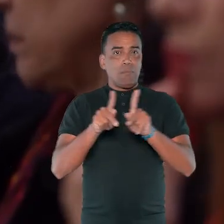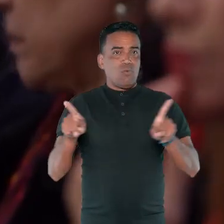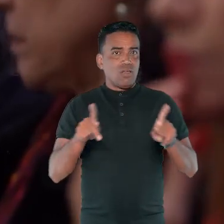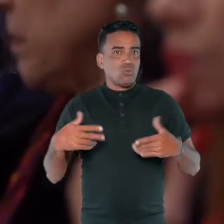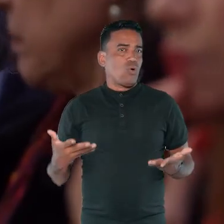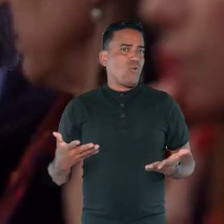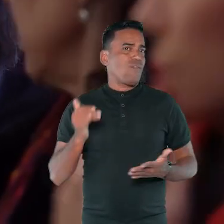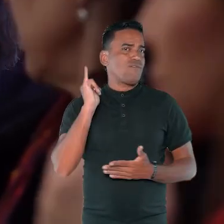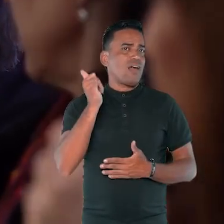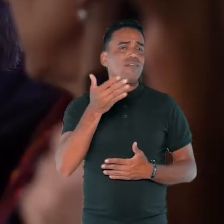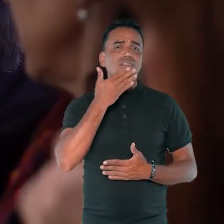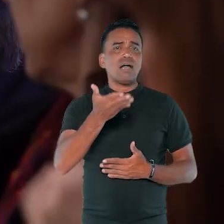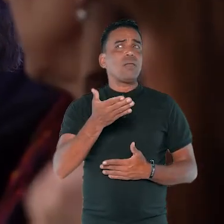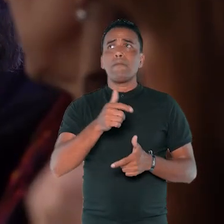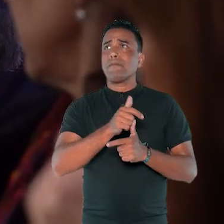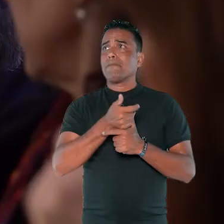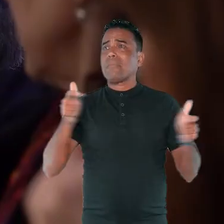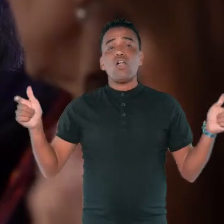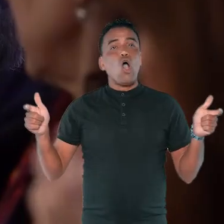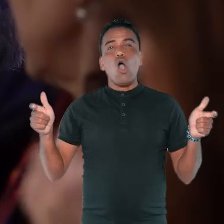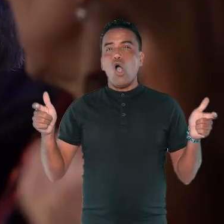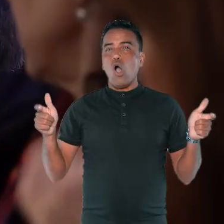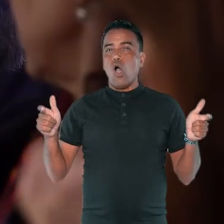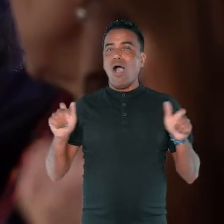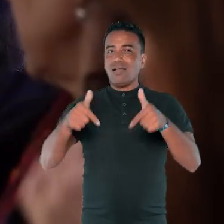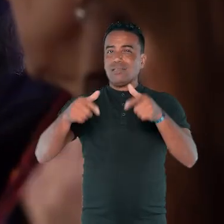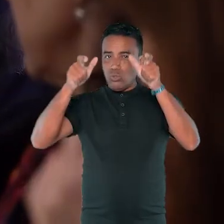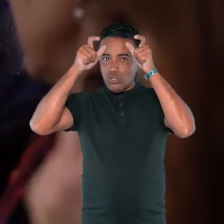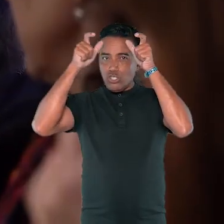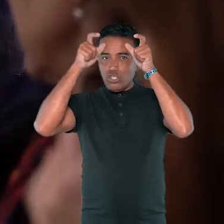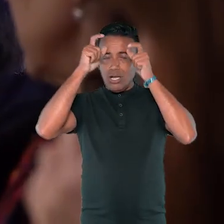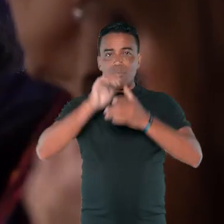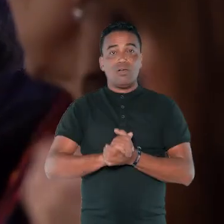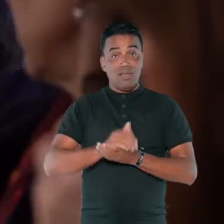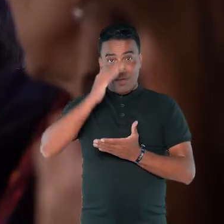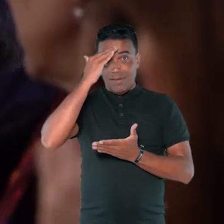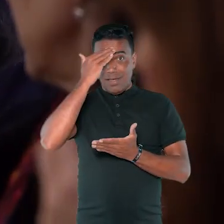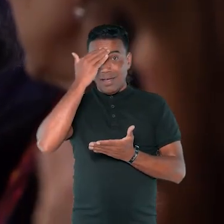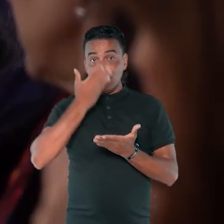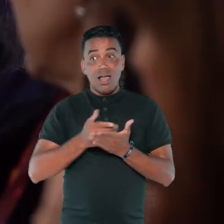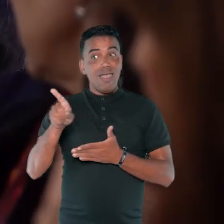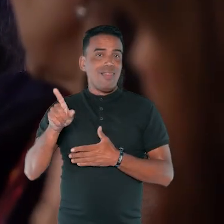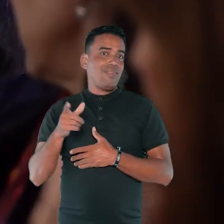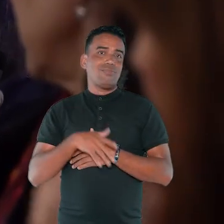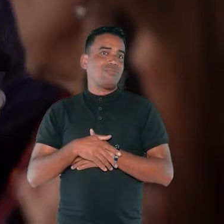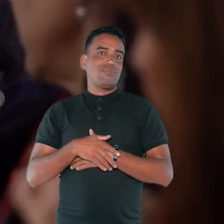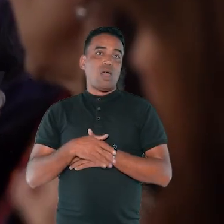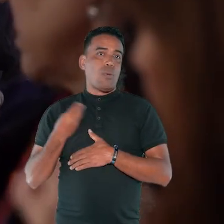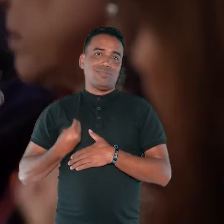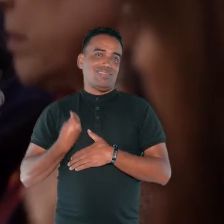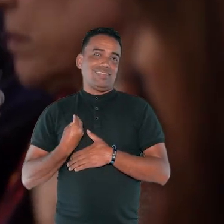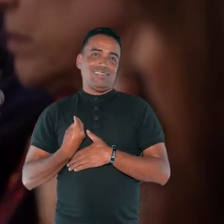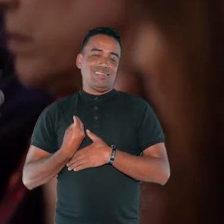falava: você sabe qual é a maior astúcia do diabo? Eu falei: não. É nos fazer crer que ele não existe. Né? Então, é